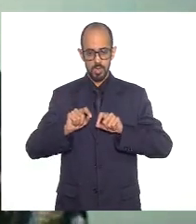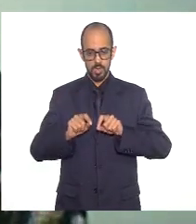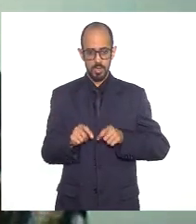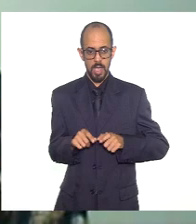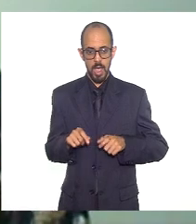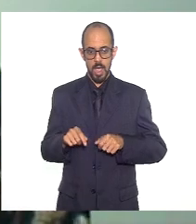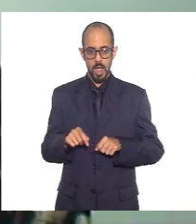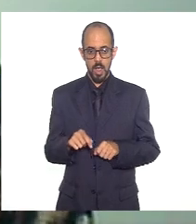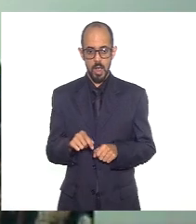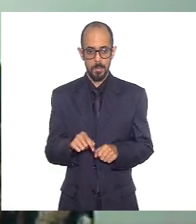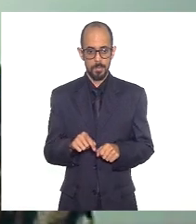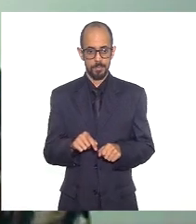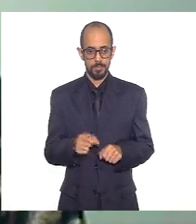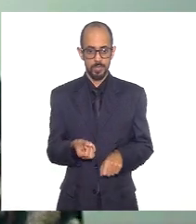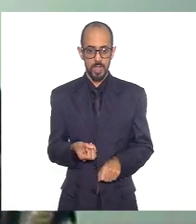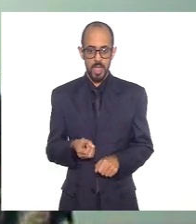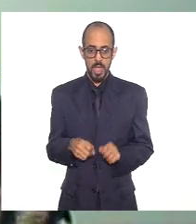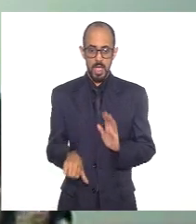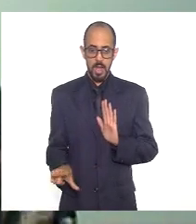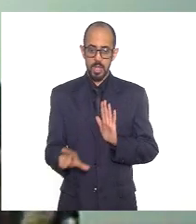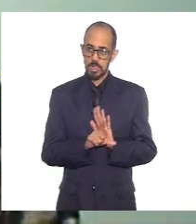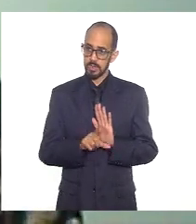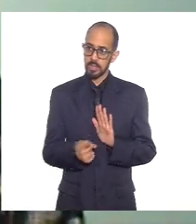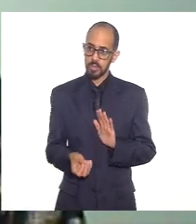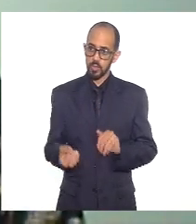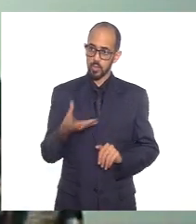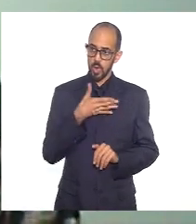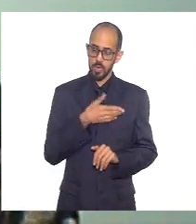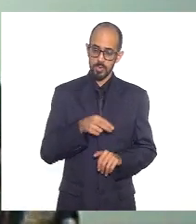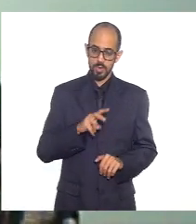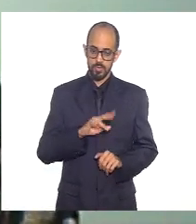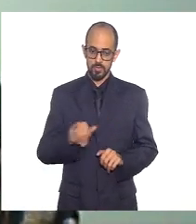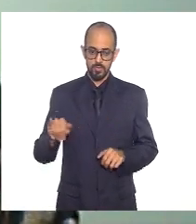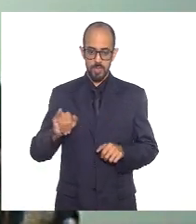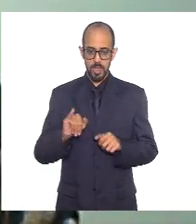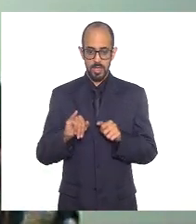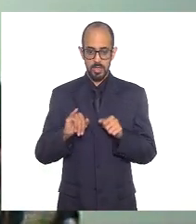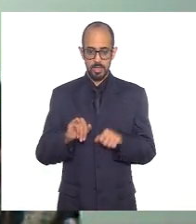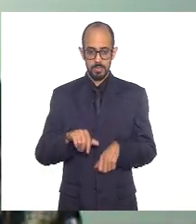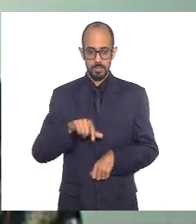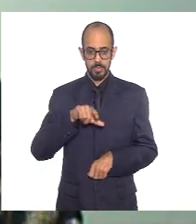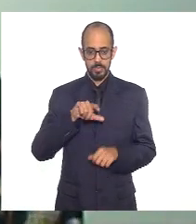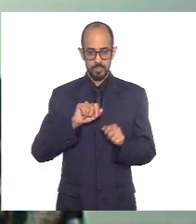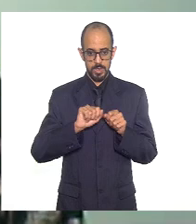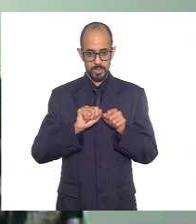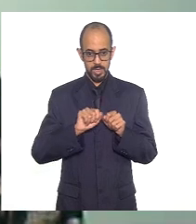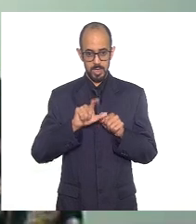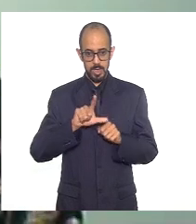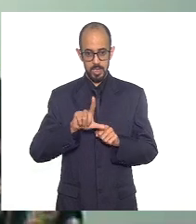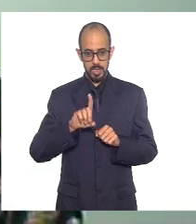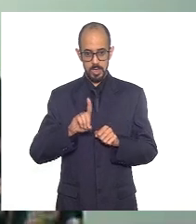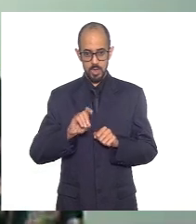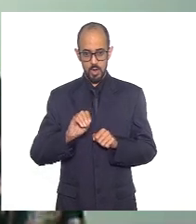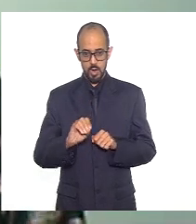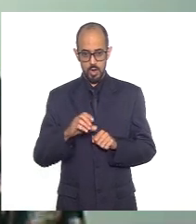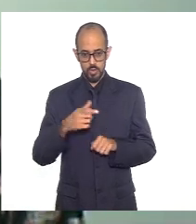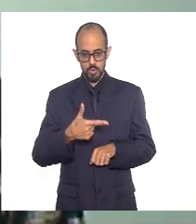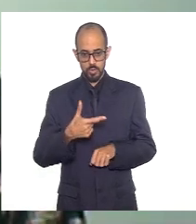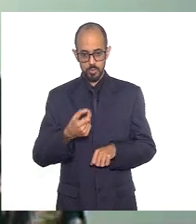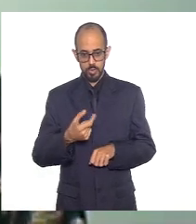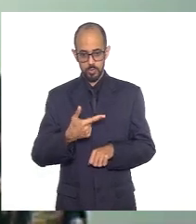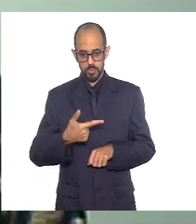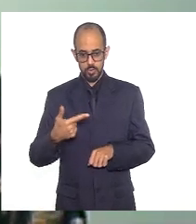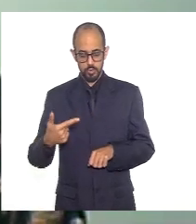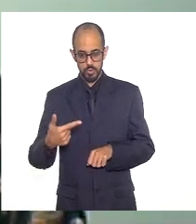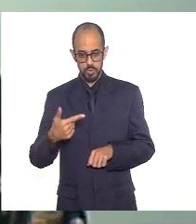inovação da legislação que vai tratar da Lei de Orçamento Anual para 2022 é,